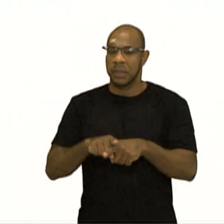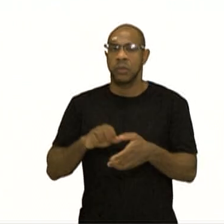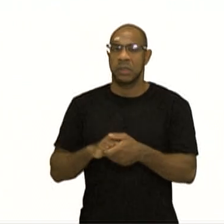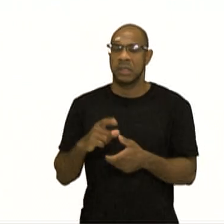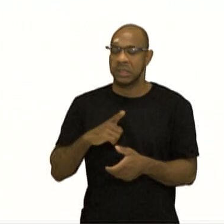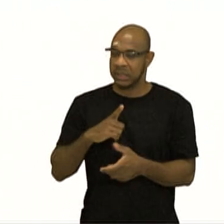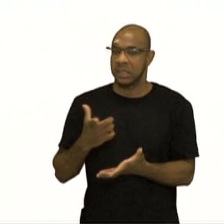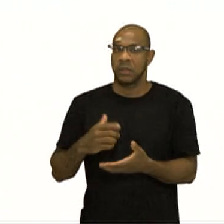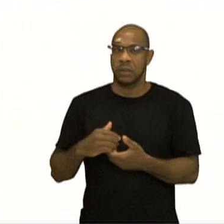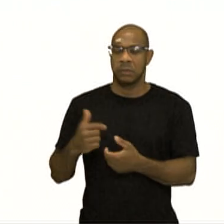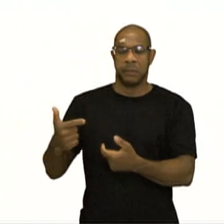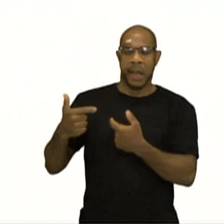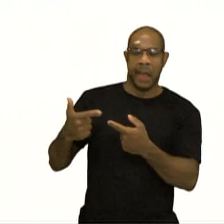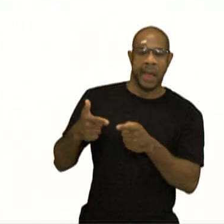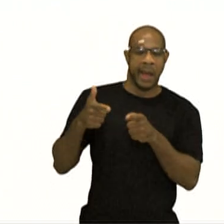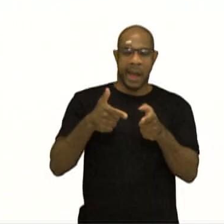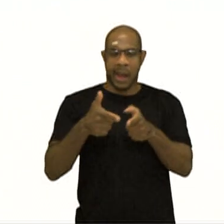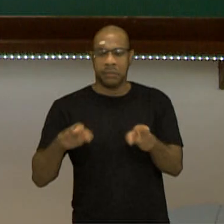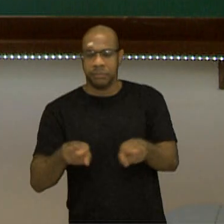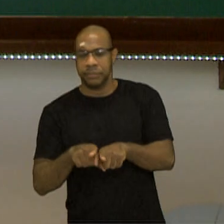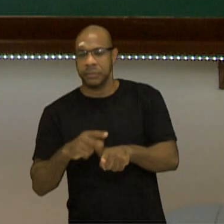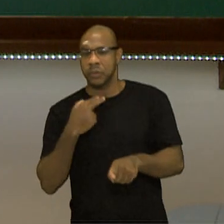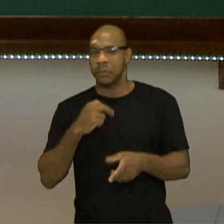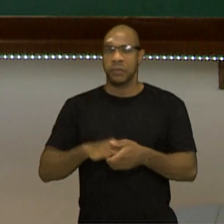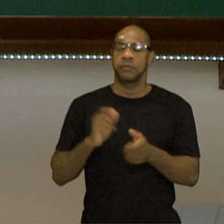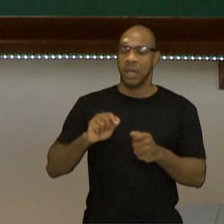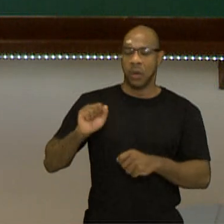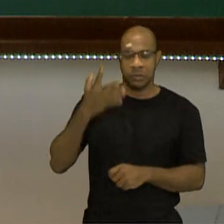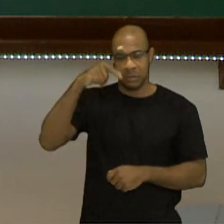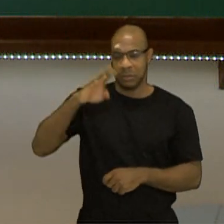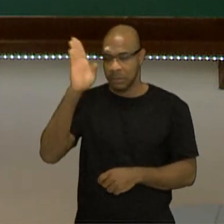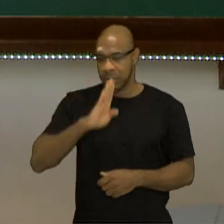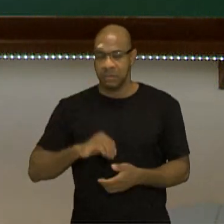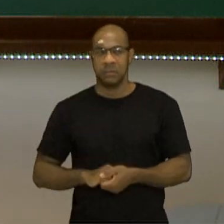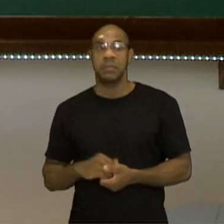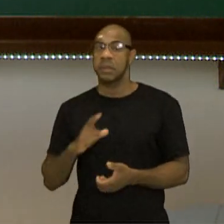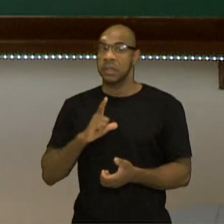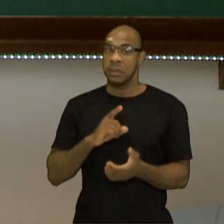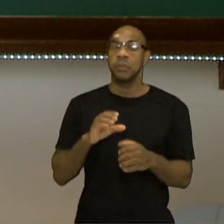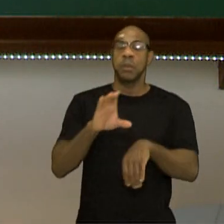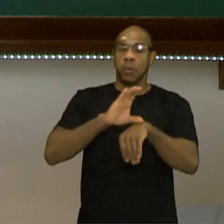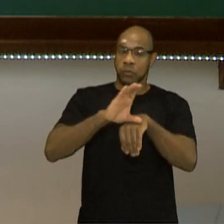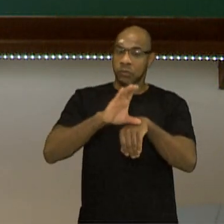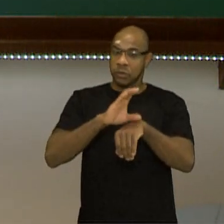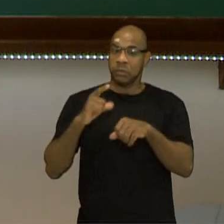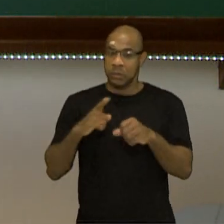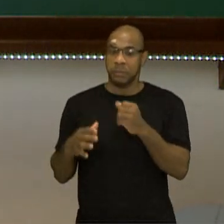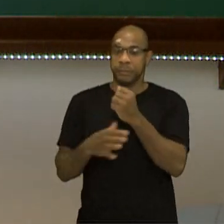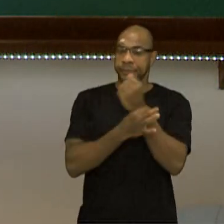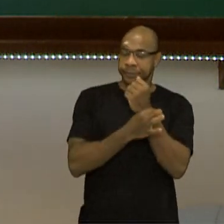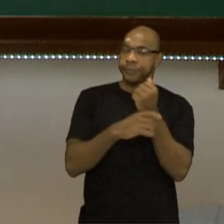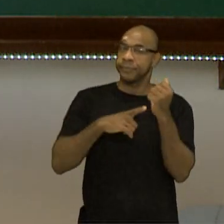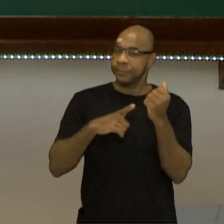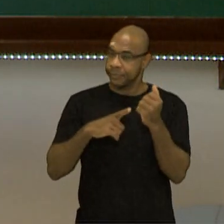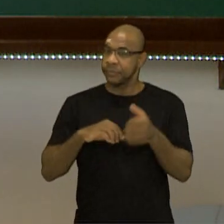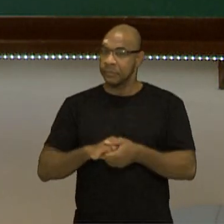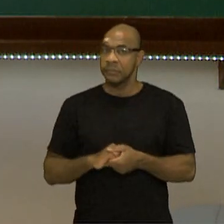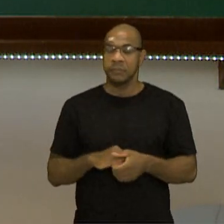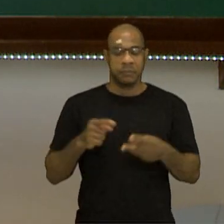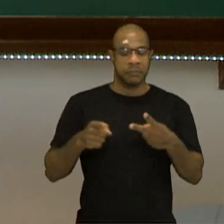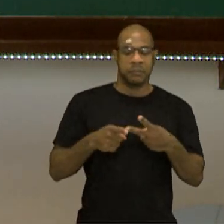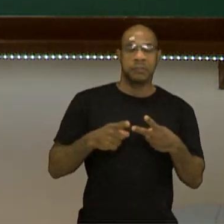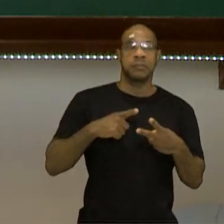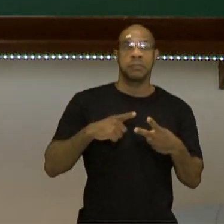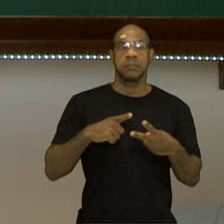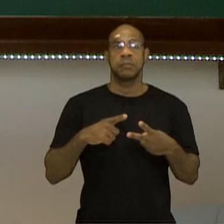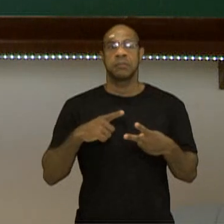já aconteceu aqui no nosso país. É muito triste, nós temos uma Constituição que garante isso. Nós temos também,